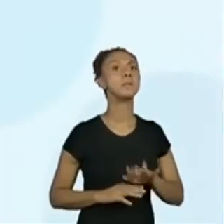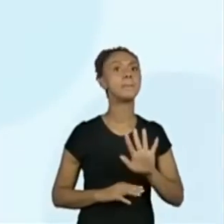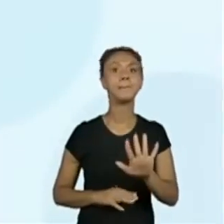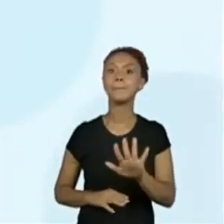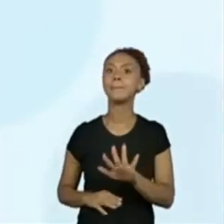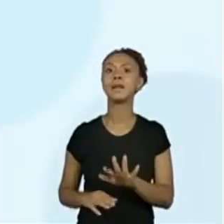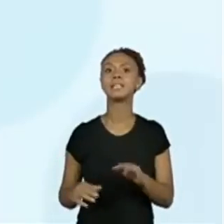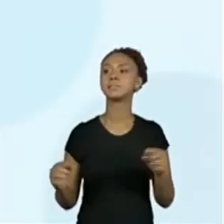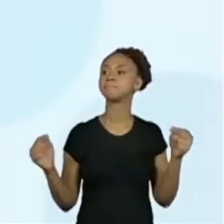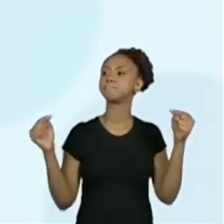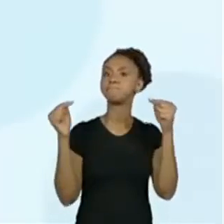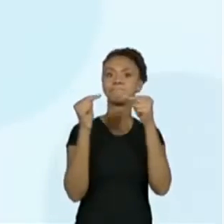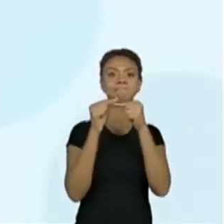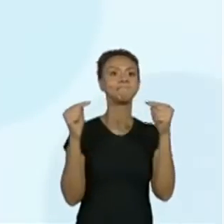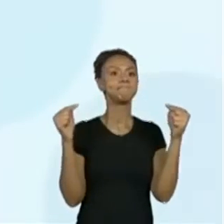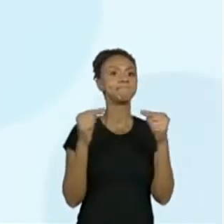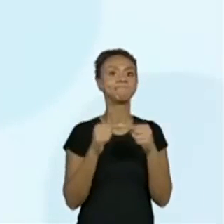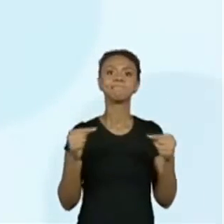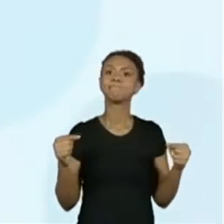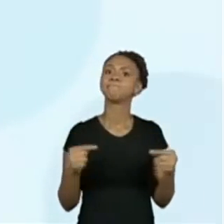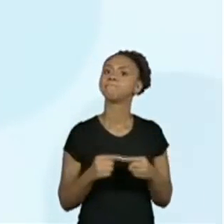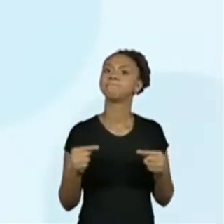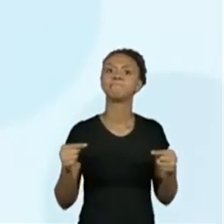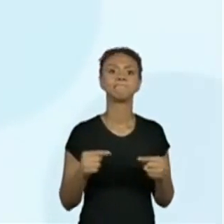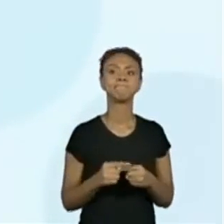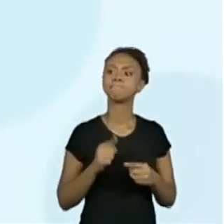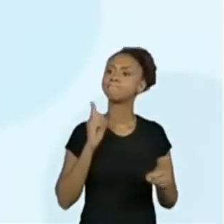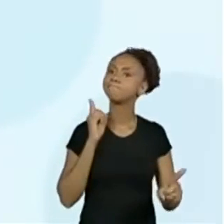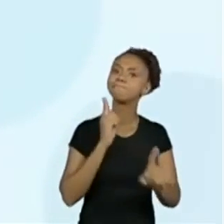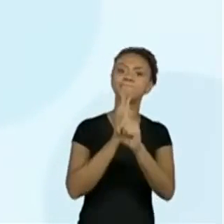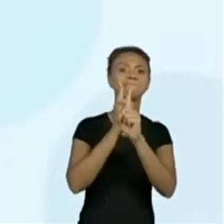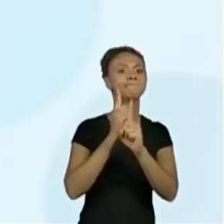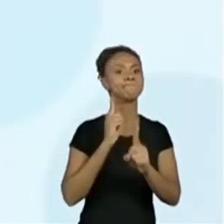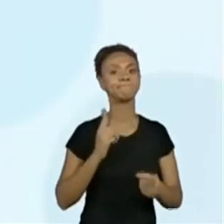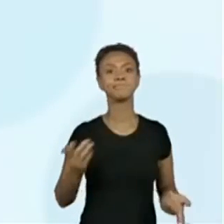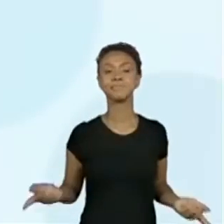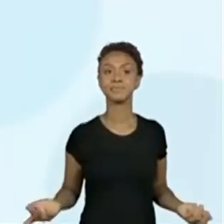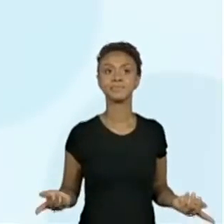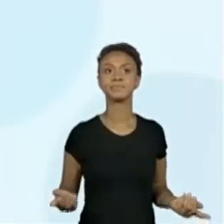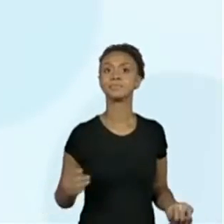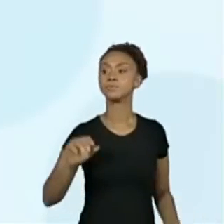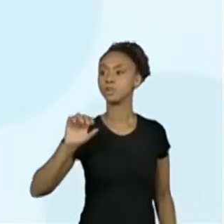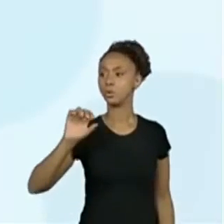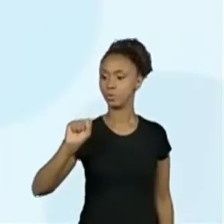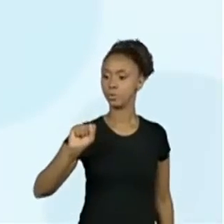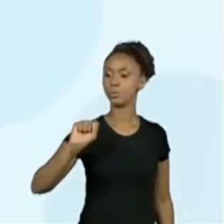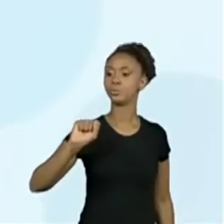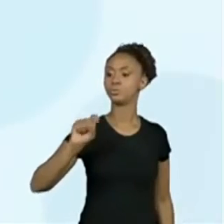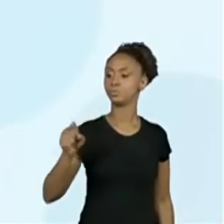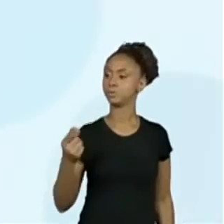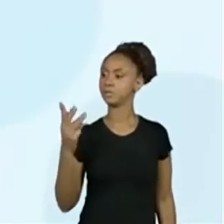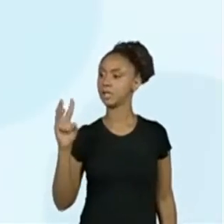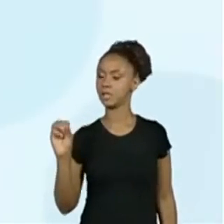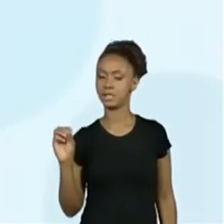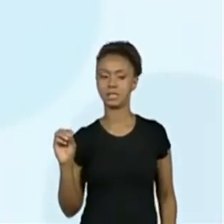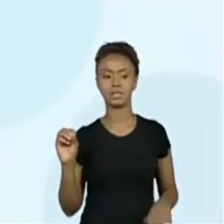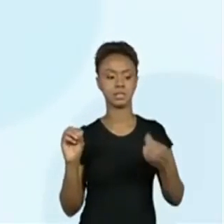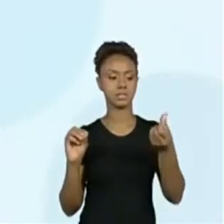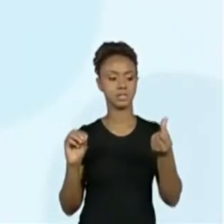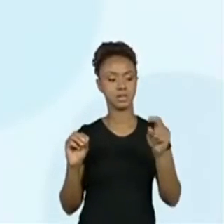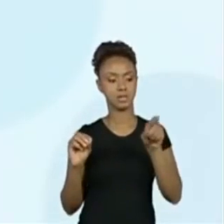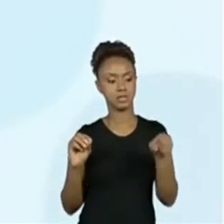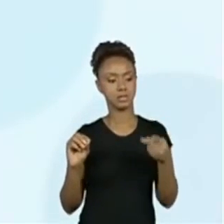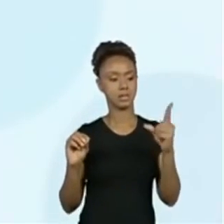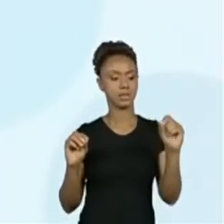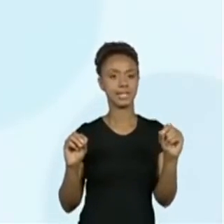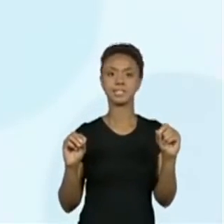encontramos equivalências entre esses valores, não é? R$ 8,30 também não é equivalente a R$ 6,10.